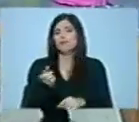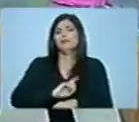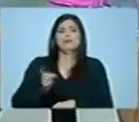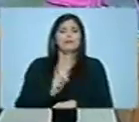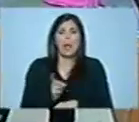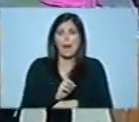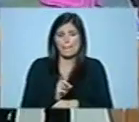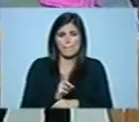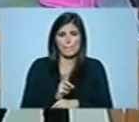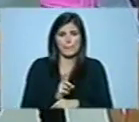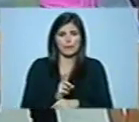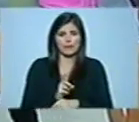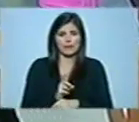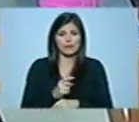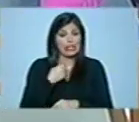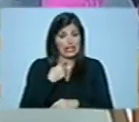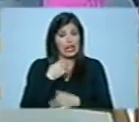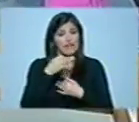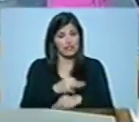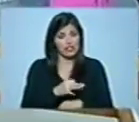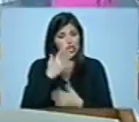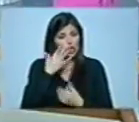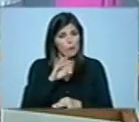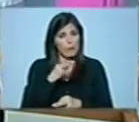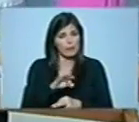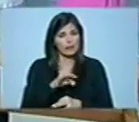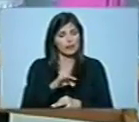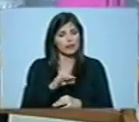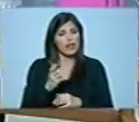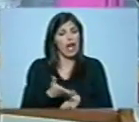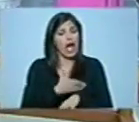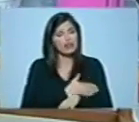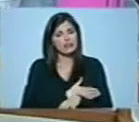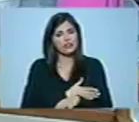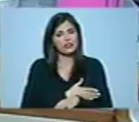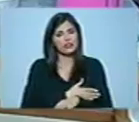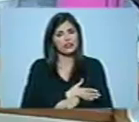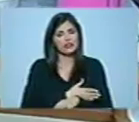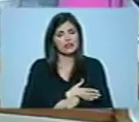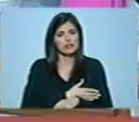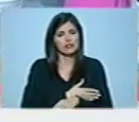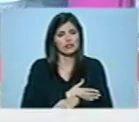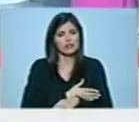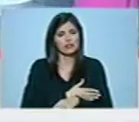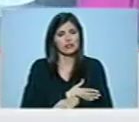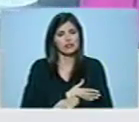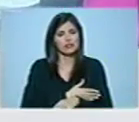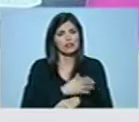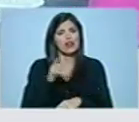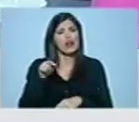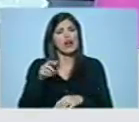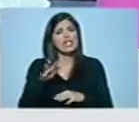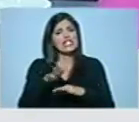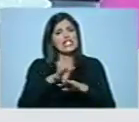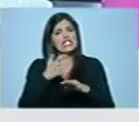tempo, nem penses. Não, as carnes frescas, por norma, são previamente, fazem-se de salmoura.